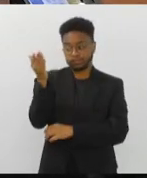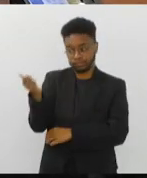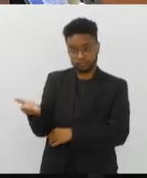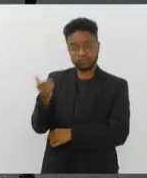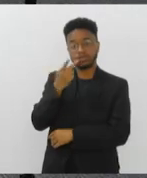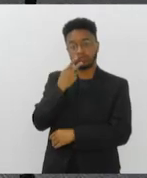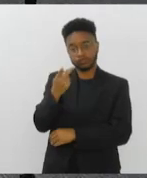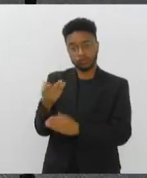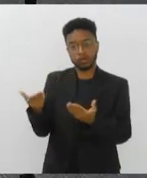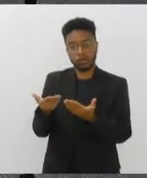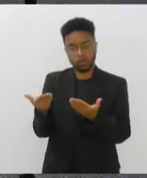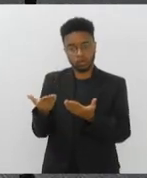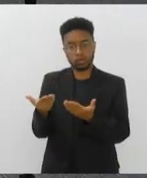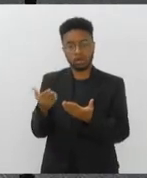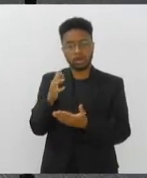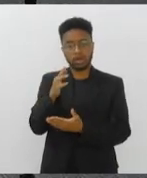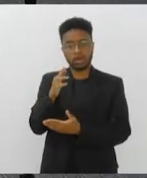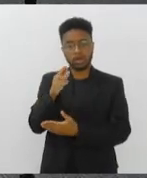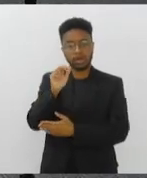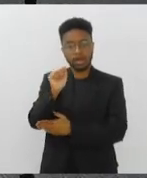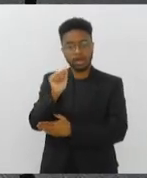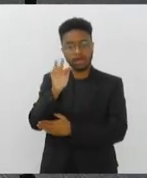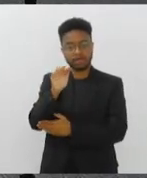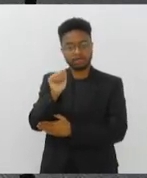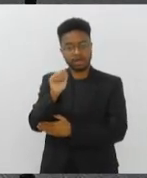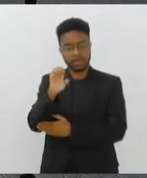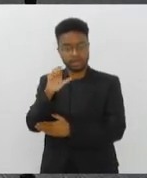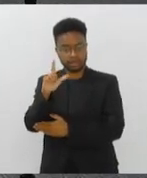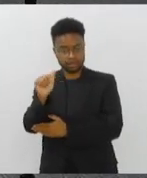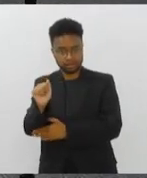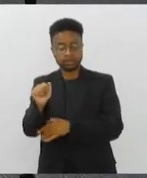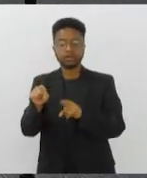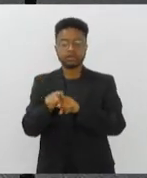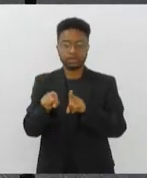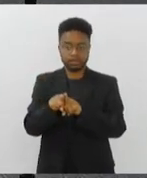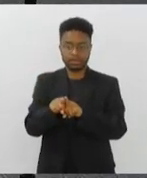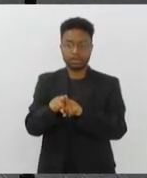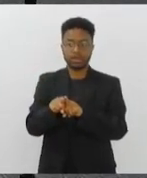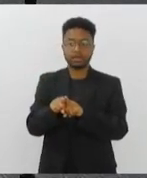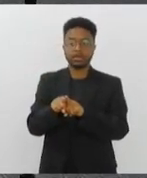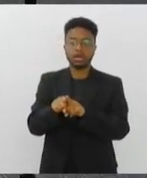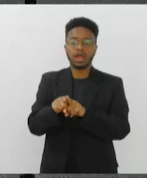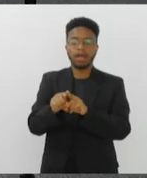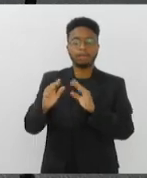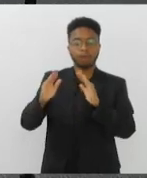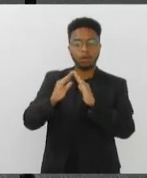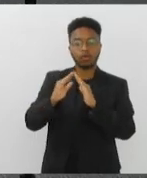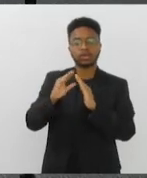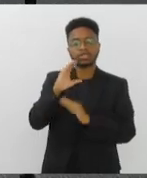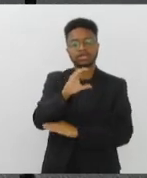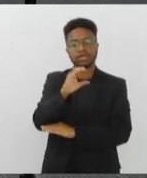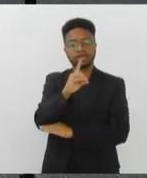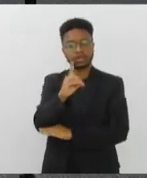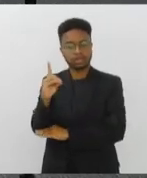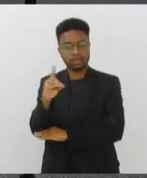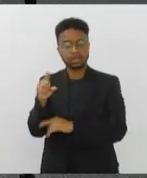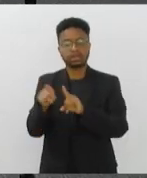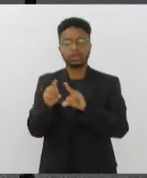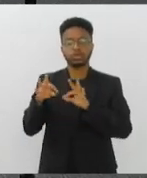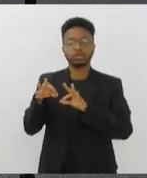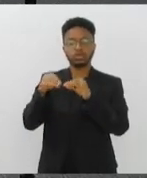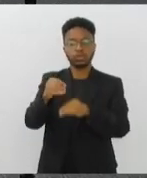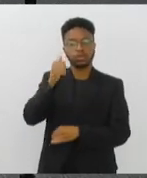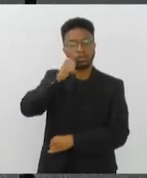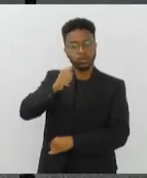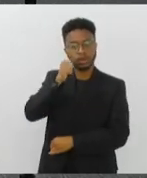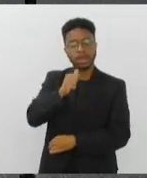acabou de citar a Rafaela também, que é da Cidade de Deus, e todas essas mulheres que construíram